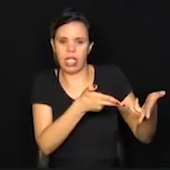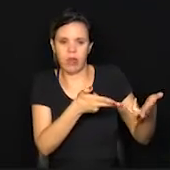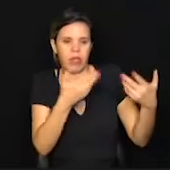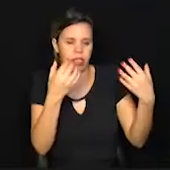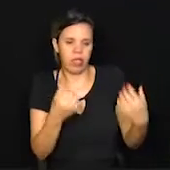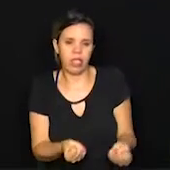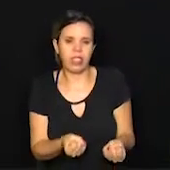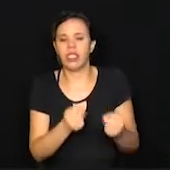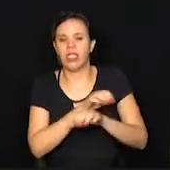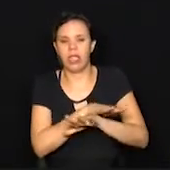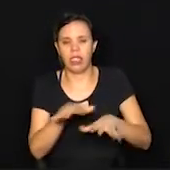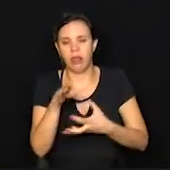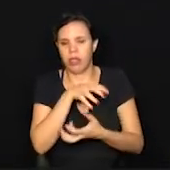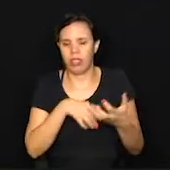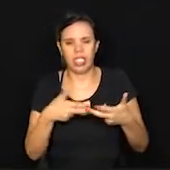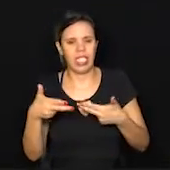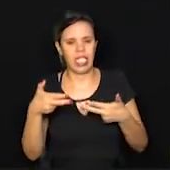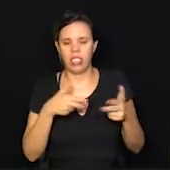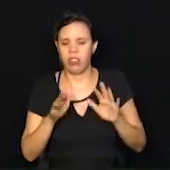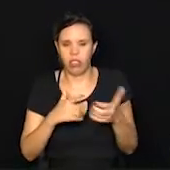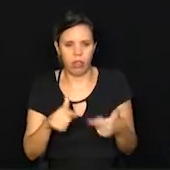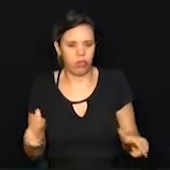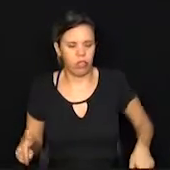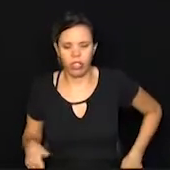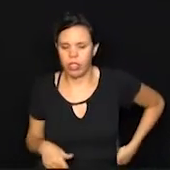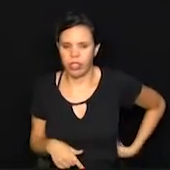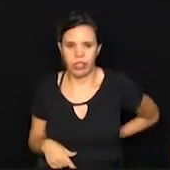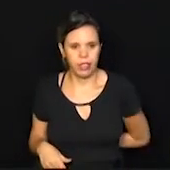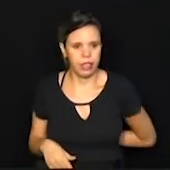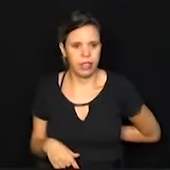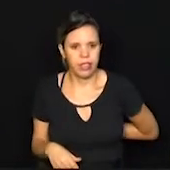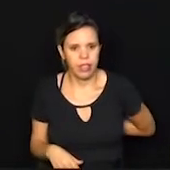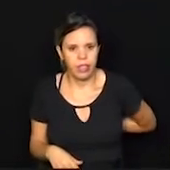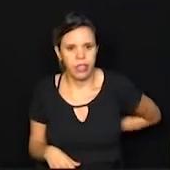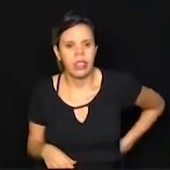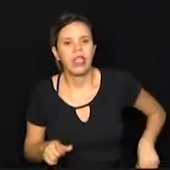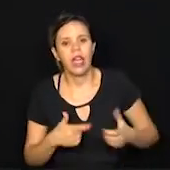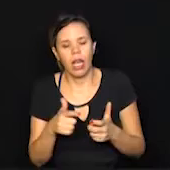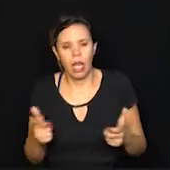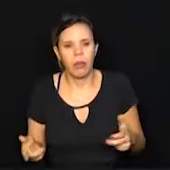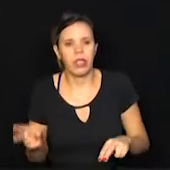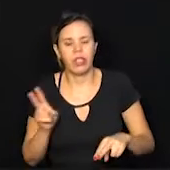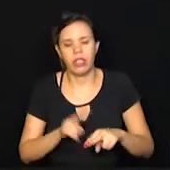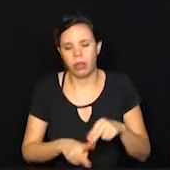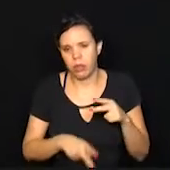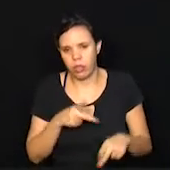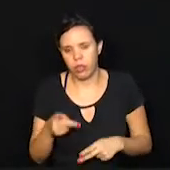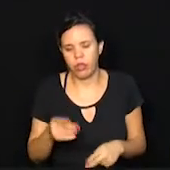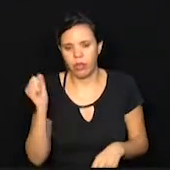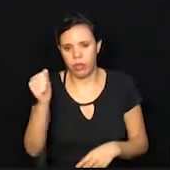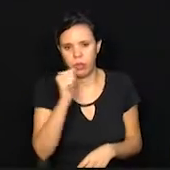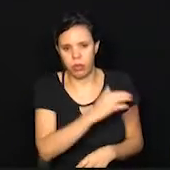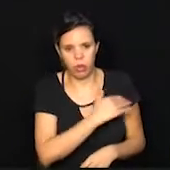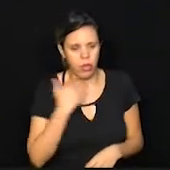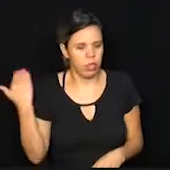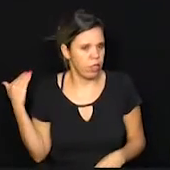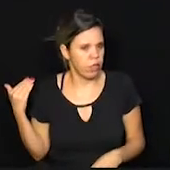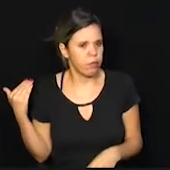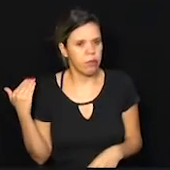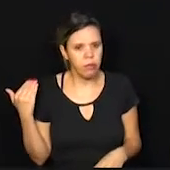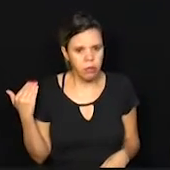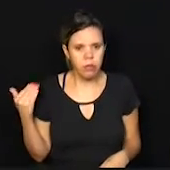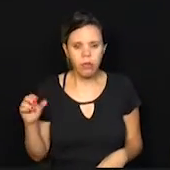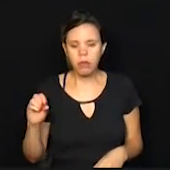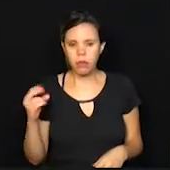resistiram e aí houve troca de tiros mentiras a imensa maioria foi presa e foi assassinado a sangue frio